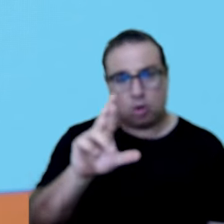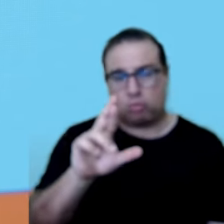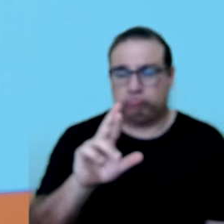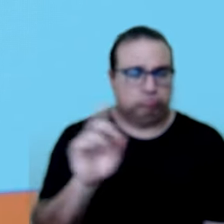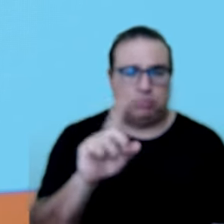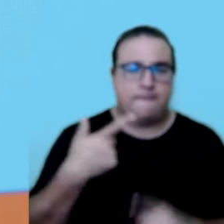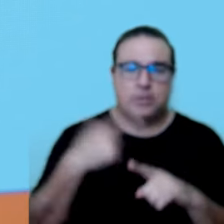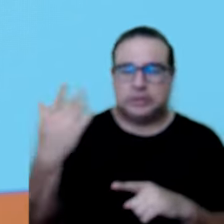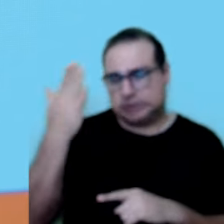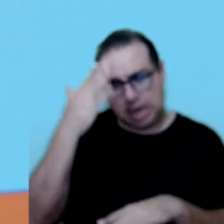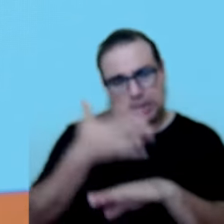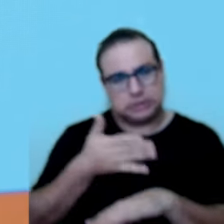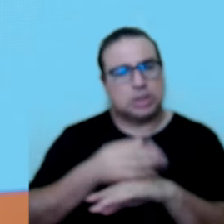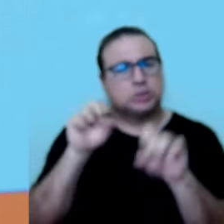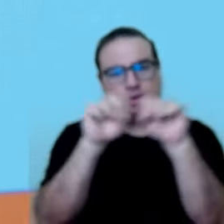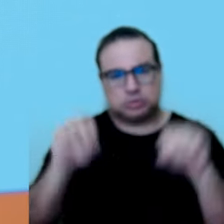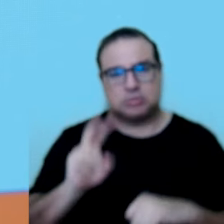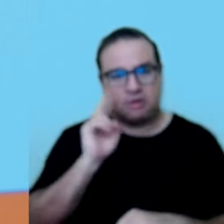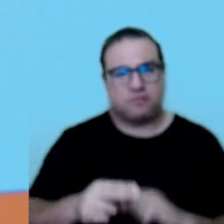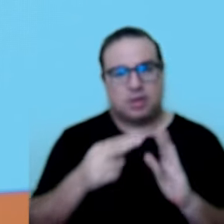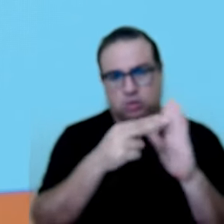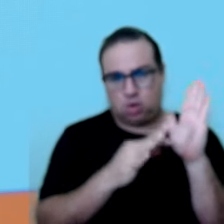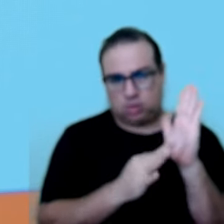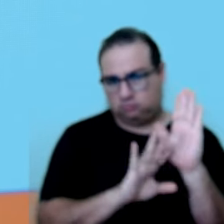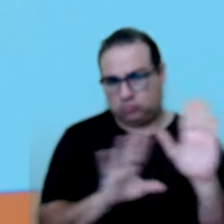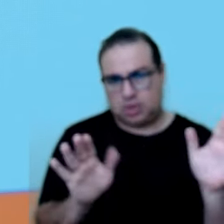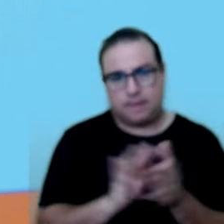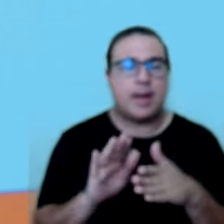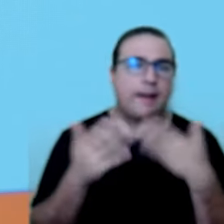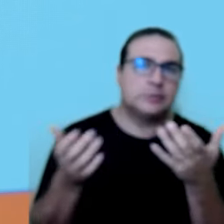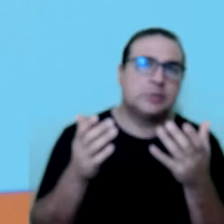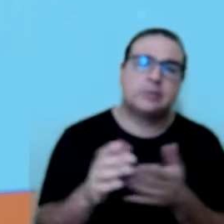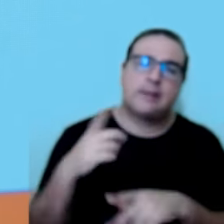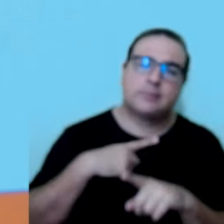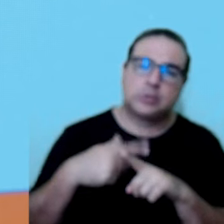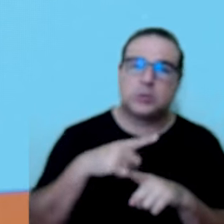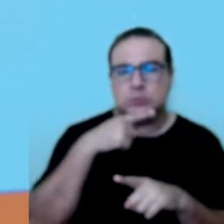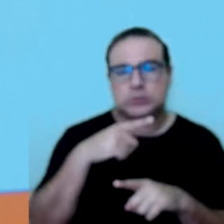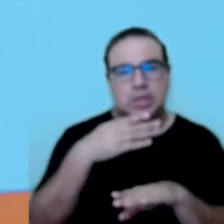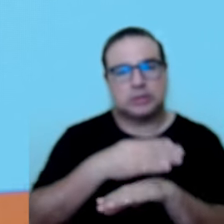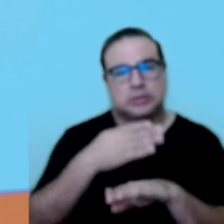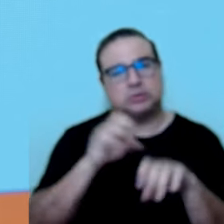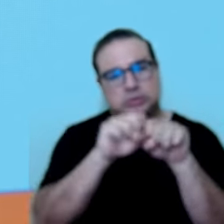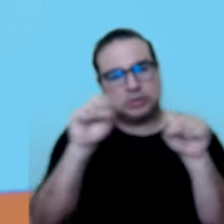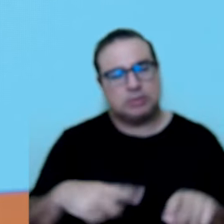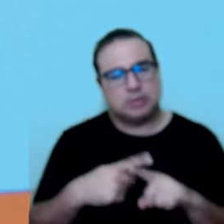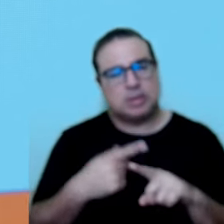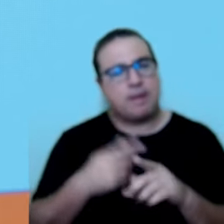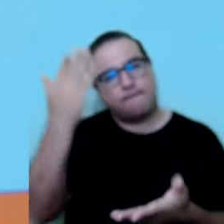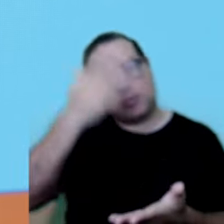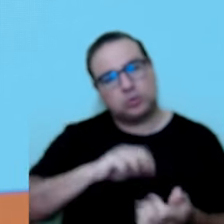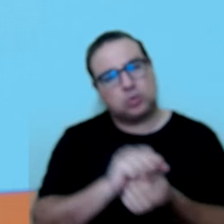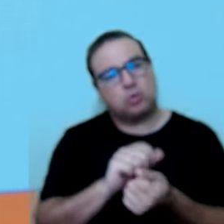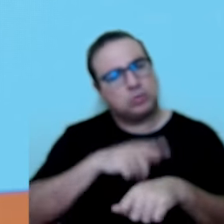é Teoricamente não porque ele já tem acesso ao sistema e vê a nota né Ah mas eu quero ter porque vai que eu não tenho mais acesso ao sistema e eu tenho que ter uma